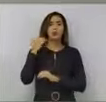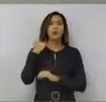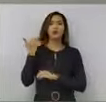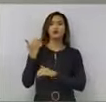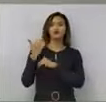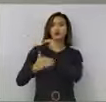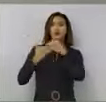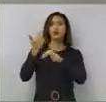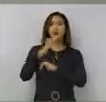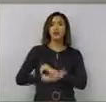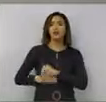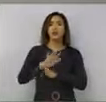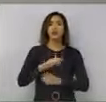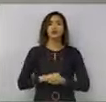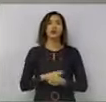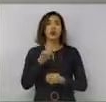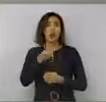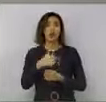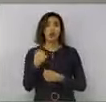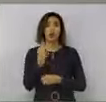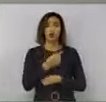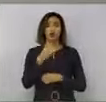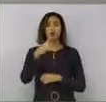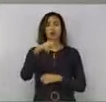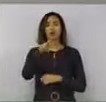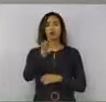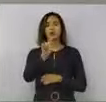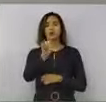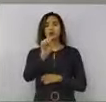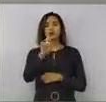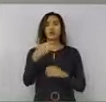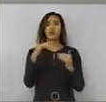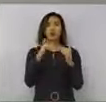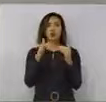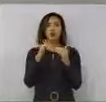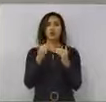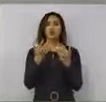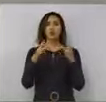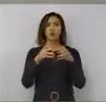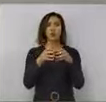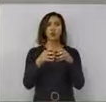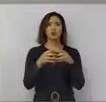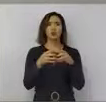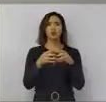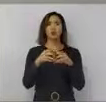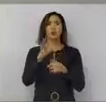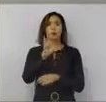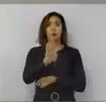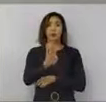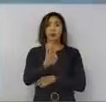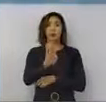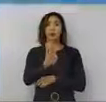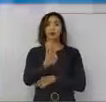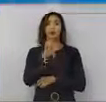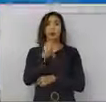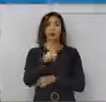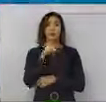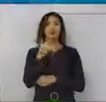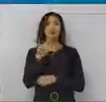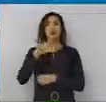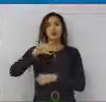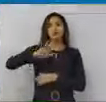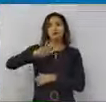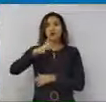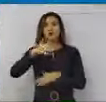o Prodesan se enquadrou como um projeto categoria B. Essa categoria é de complexidade